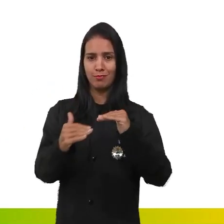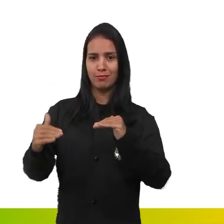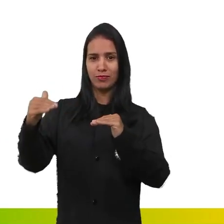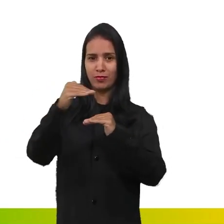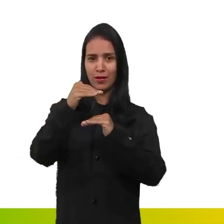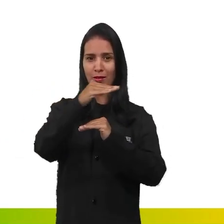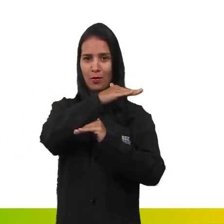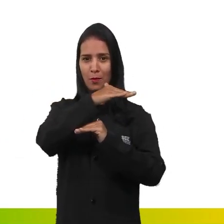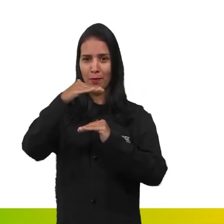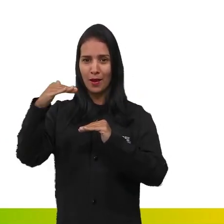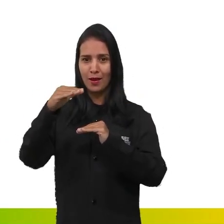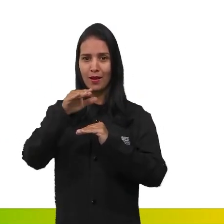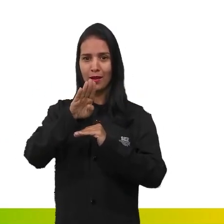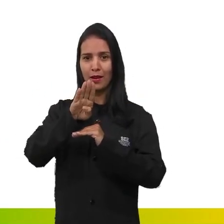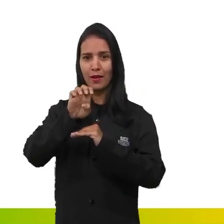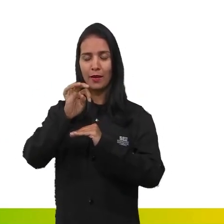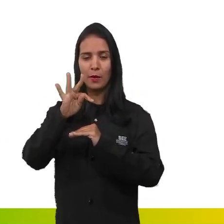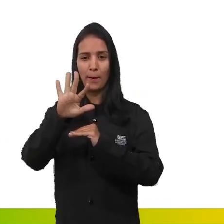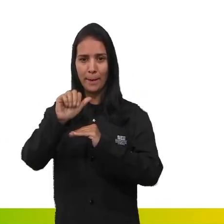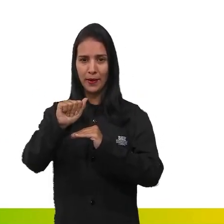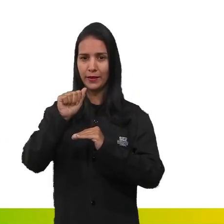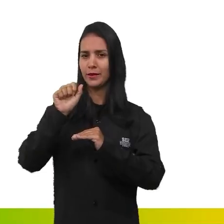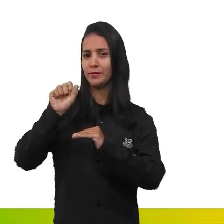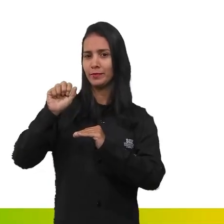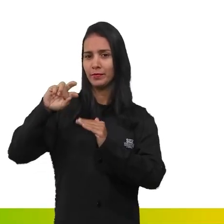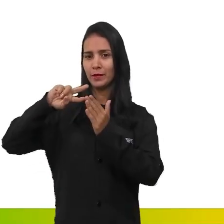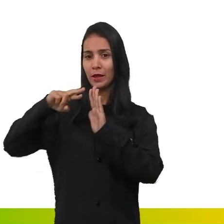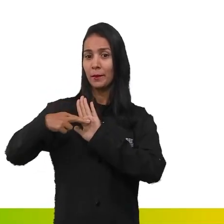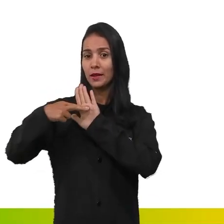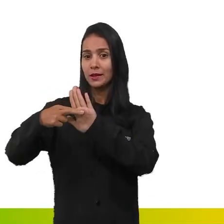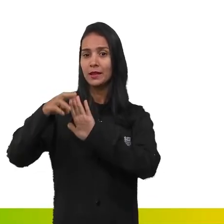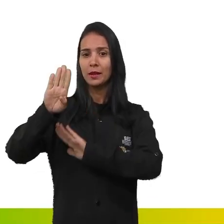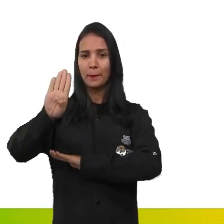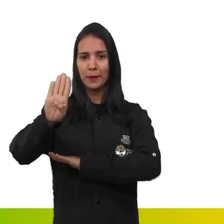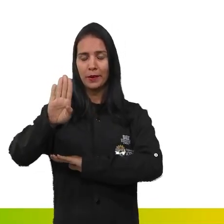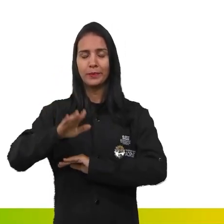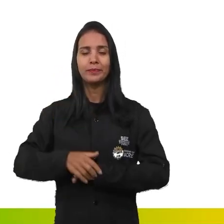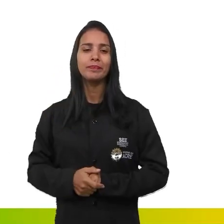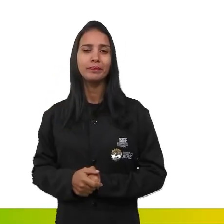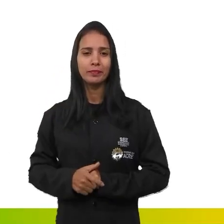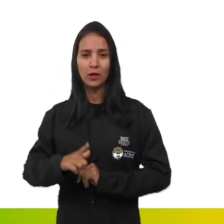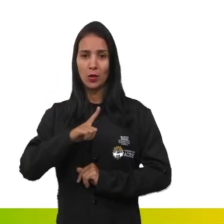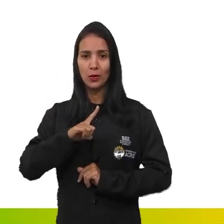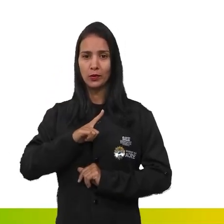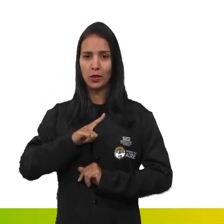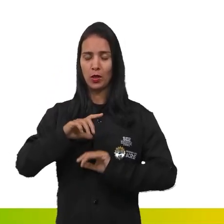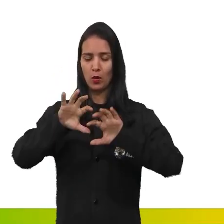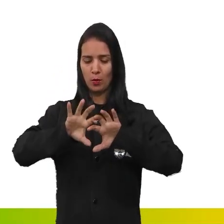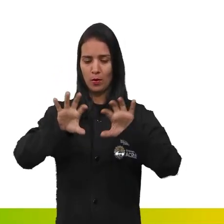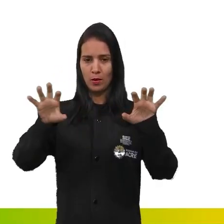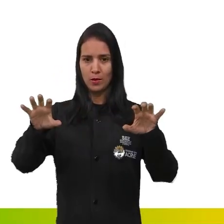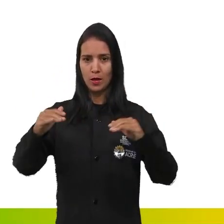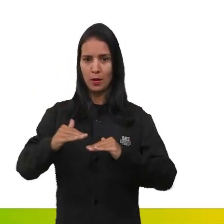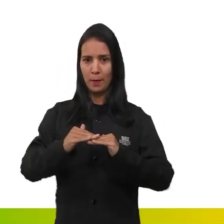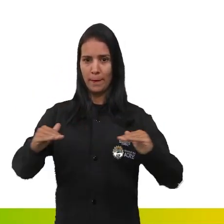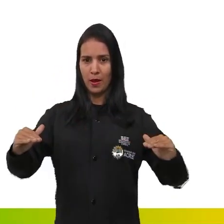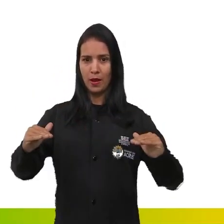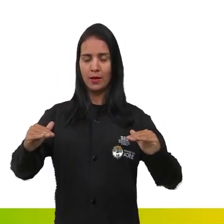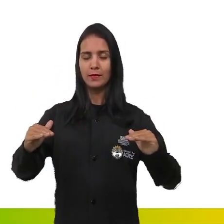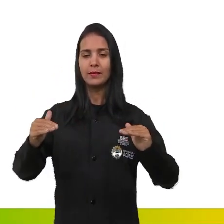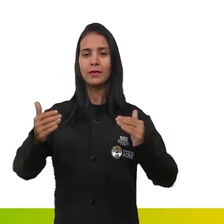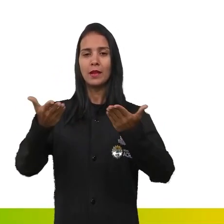beta, esse plano beta aqui. Agora digamos o seguinte, que quando eu passar esse plano